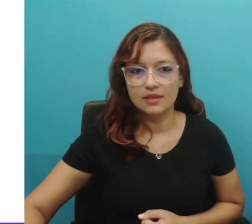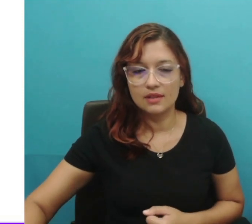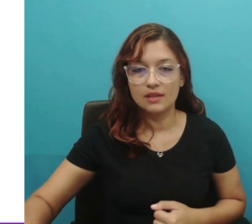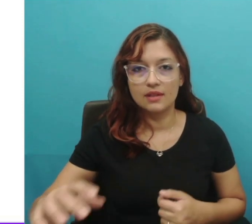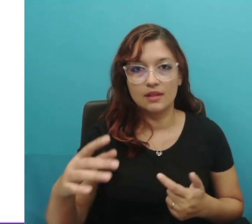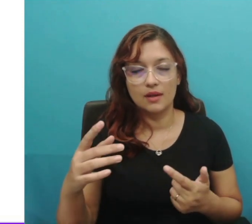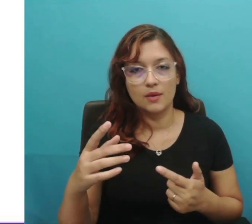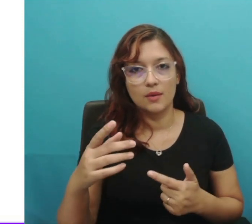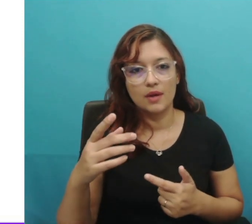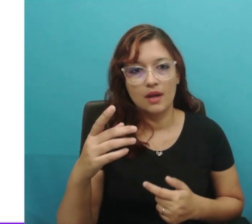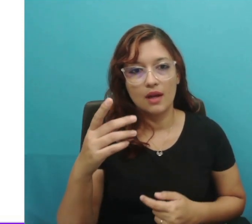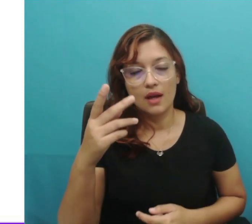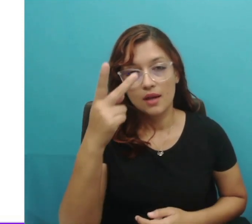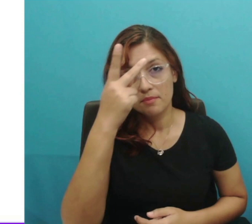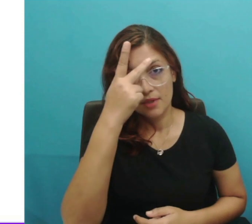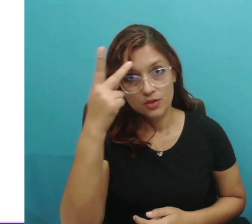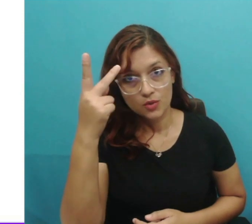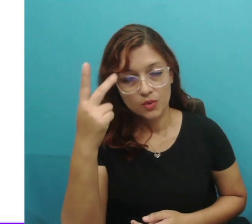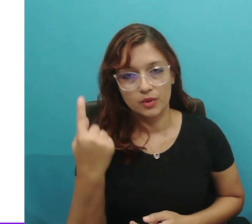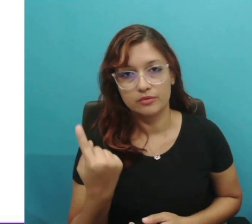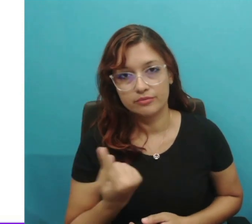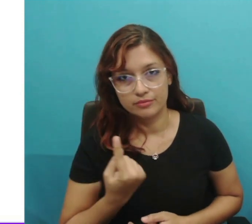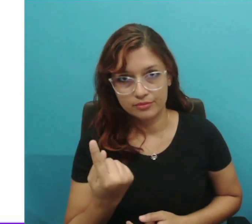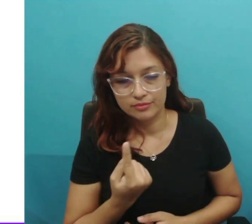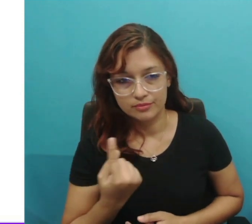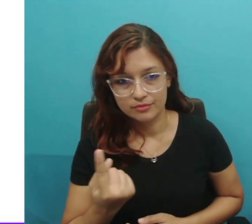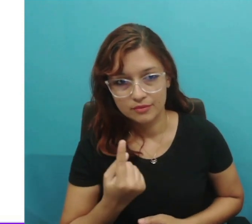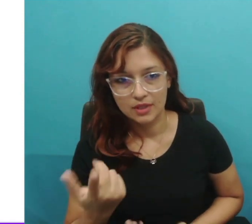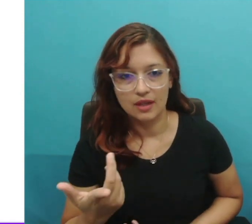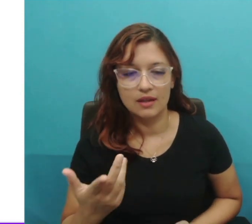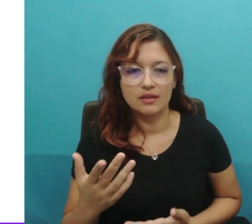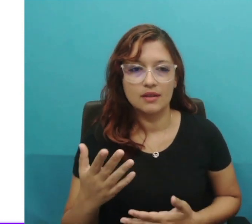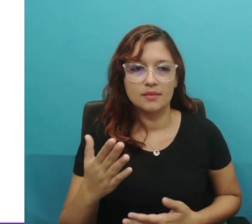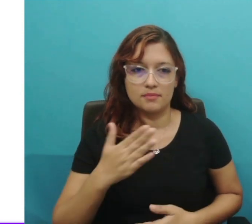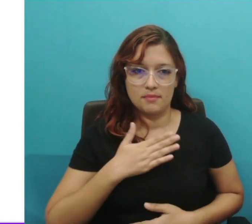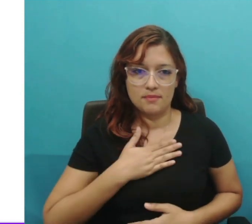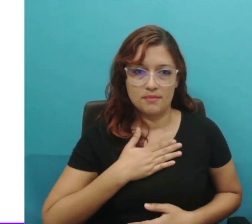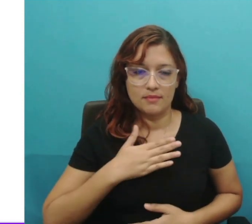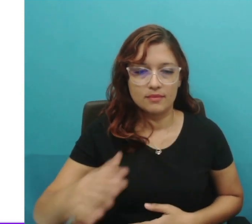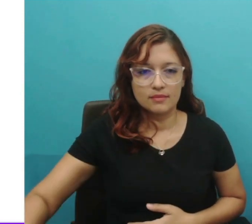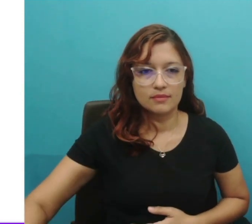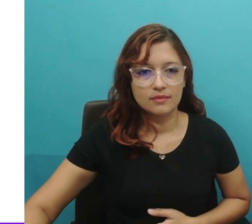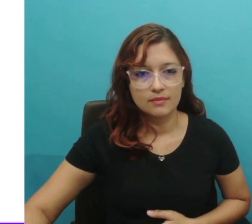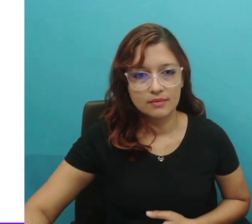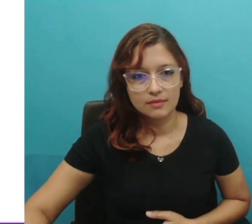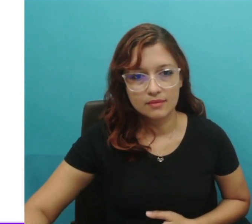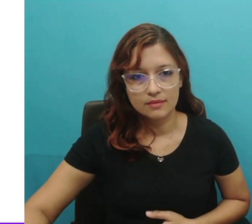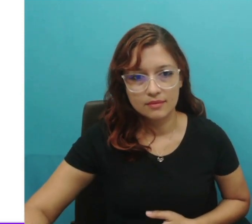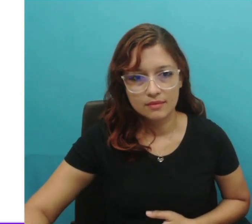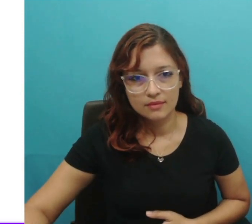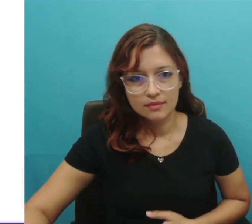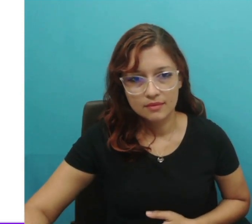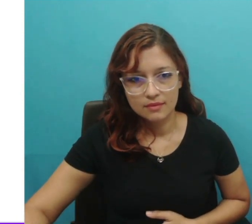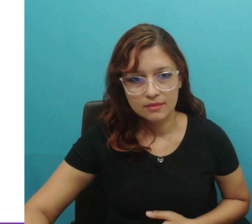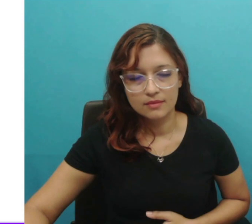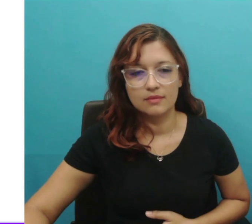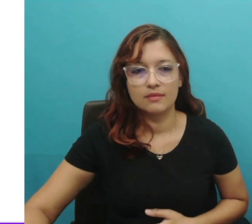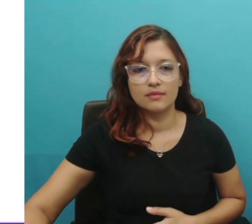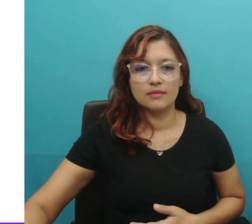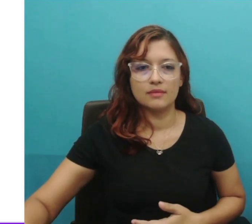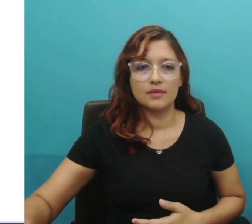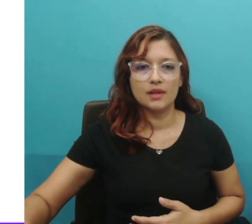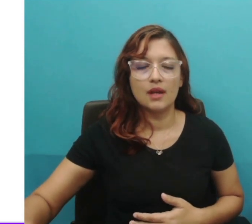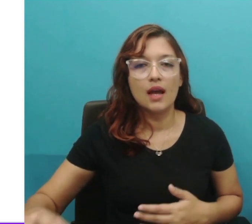Então, tem os pronomes no singular, que se referem às pessoas no singular,